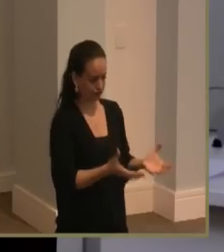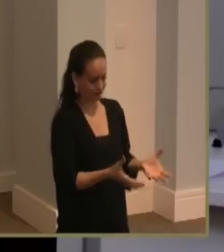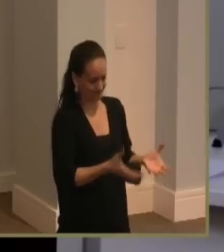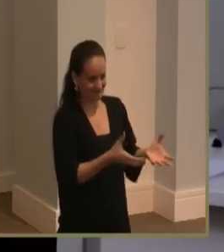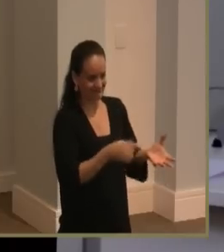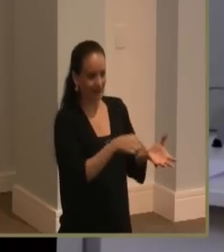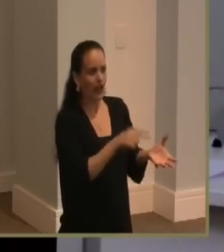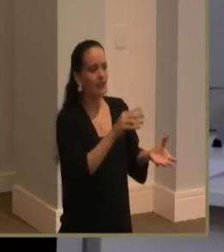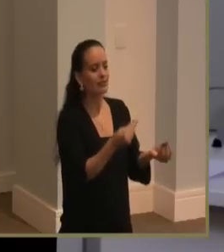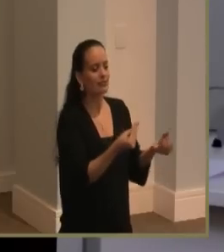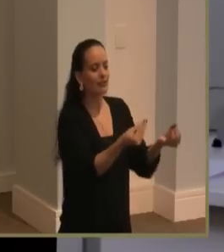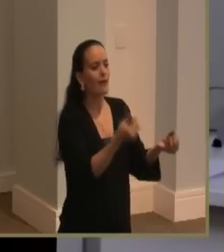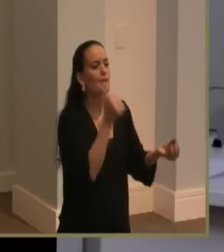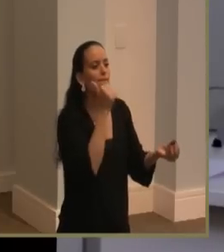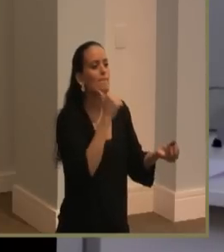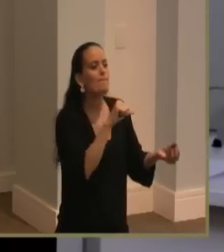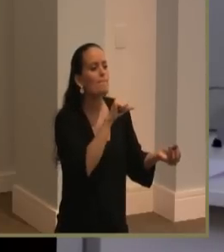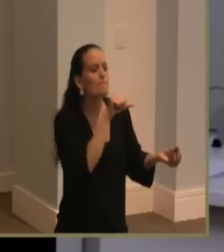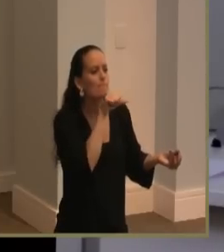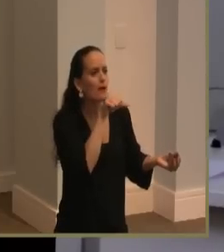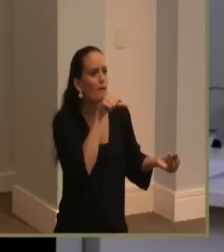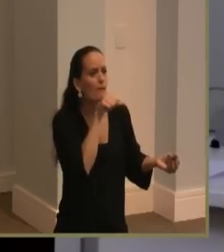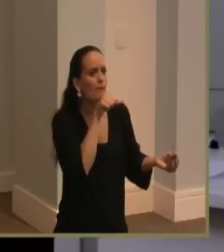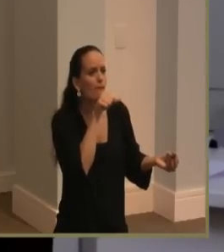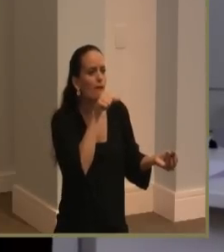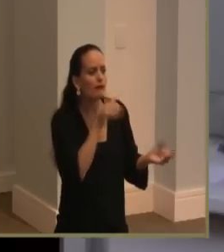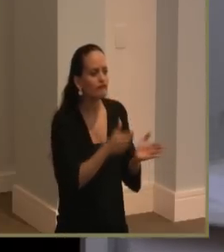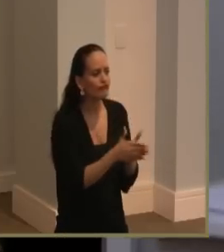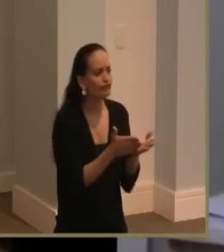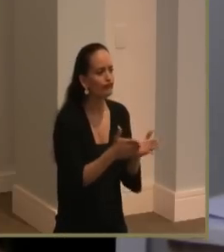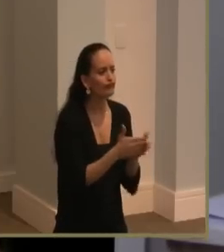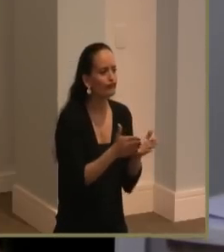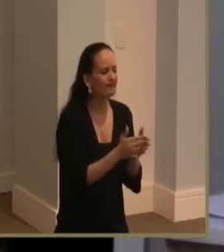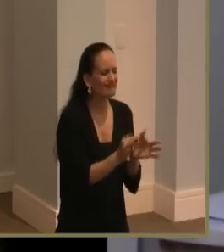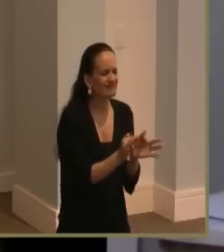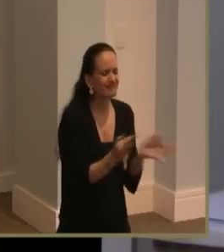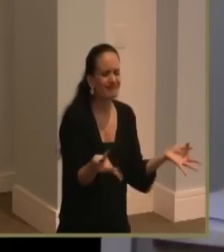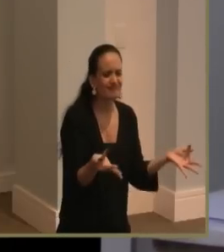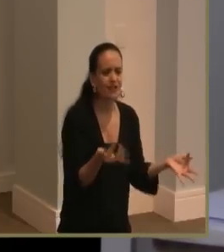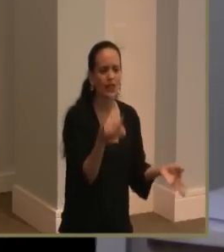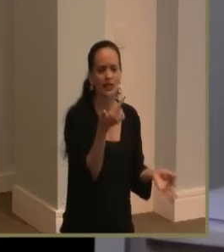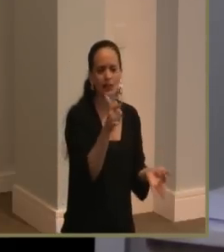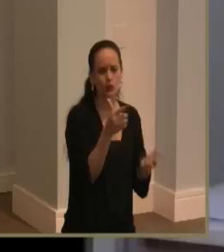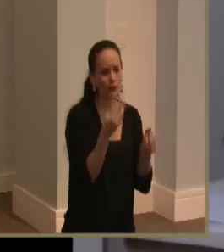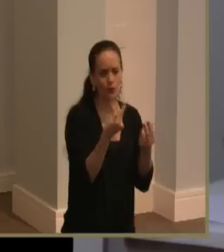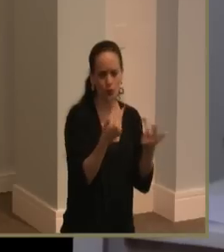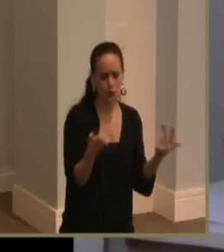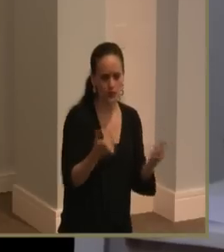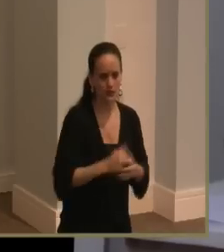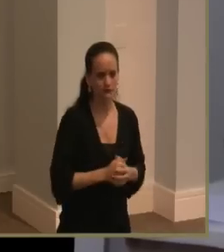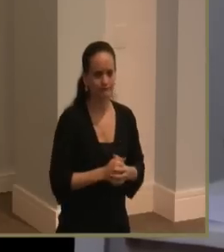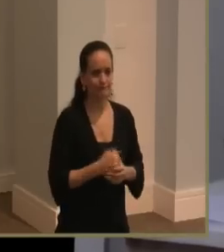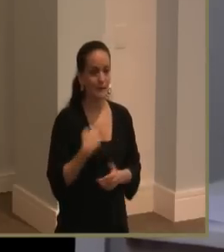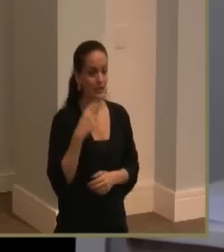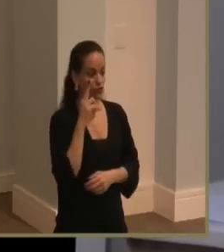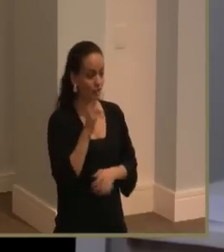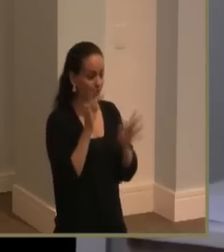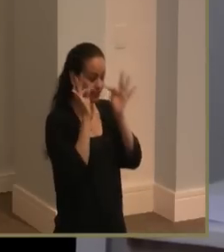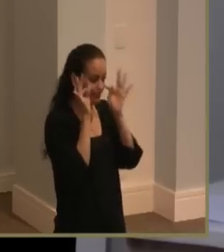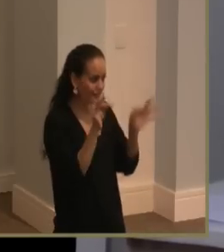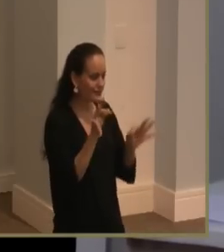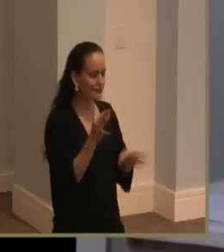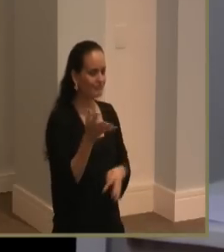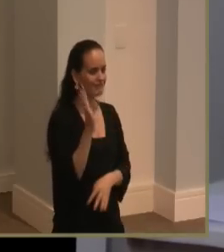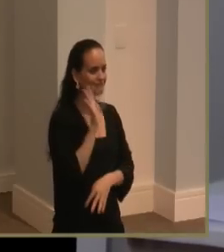mães carentes. E nós temos visto um testemunho assim gratificante, porque